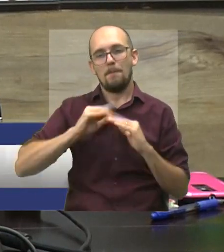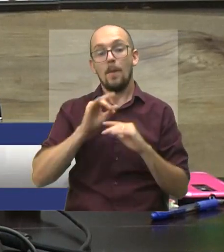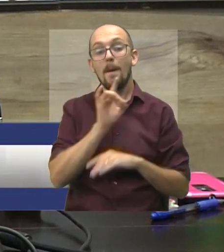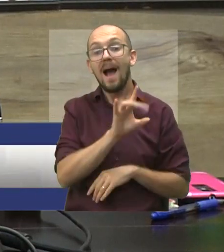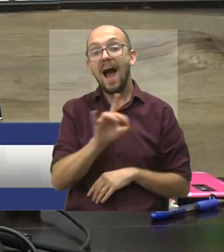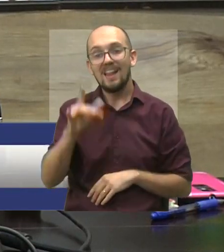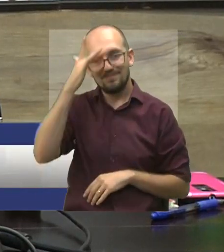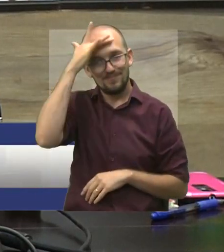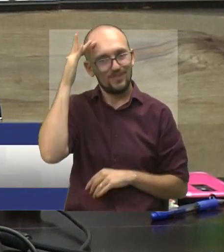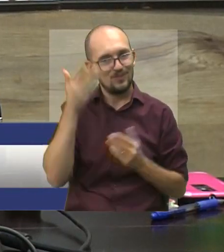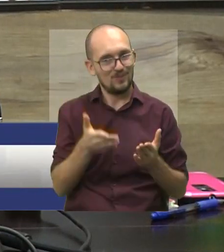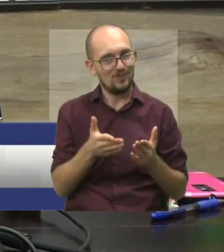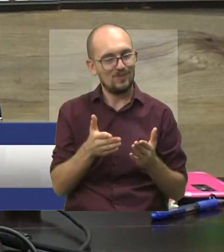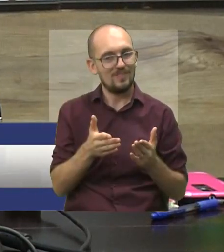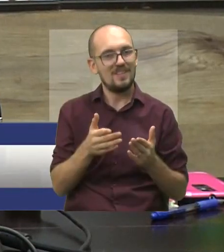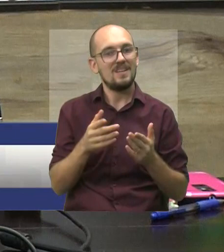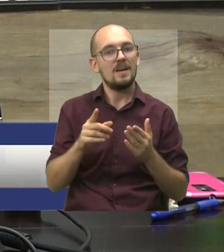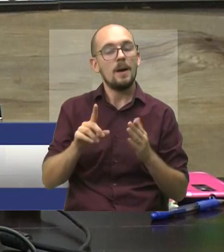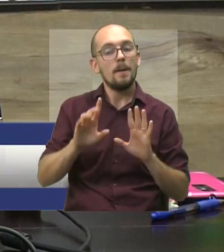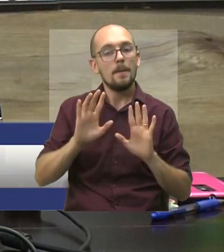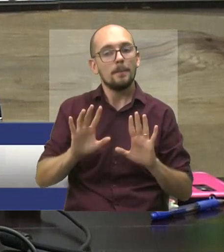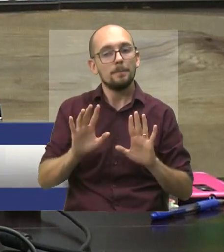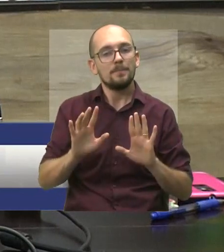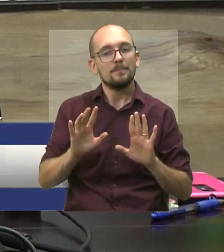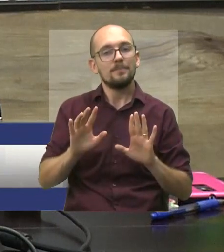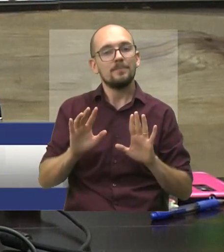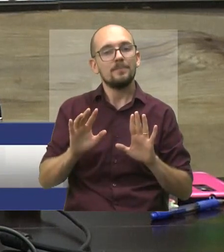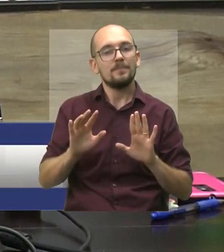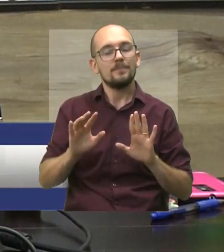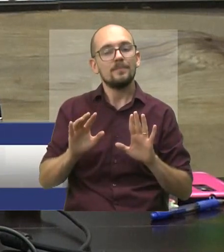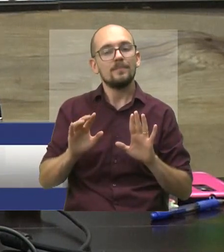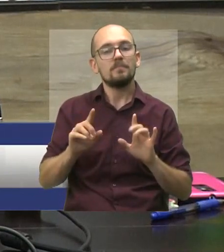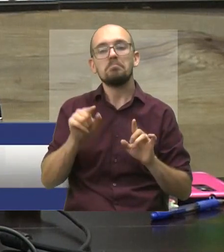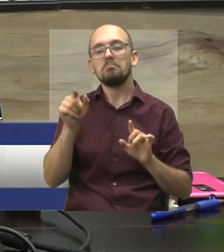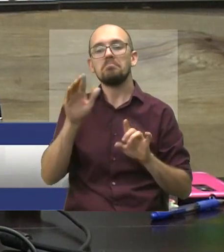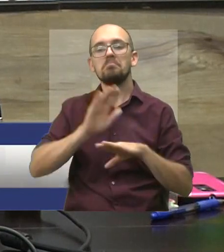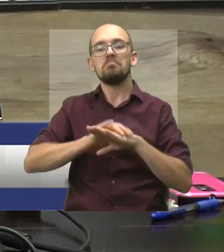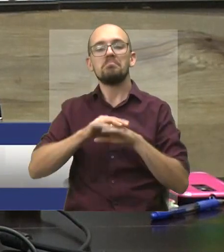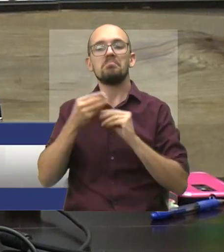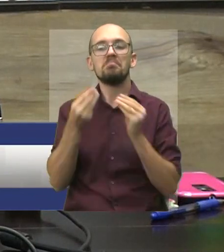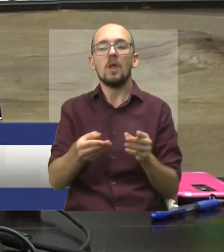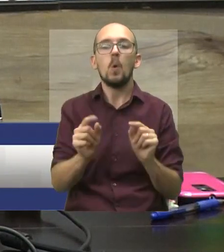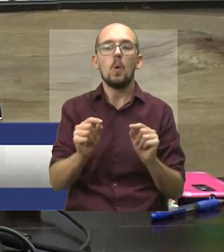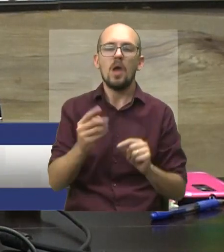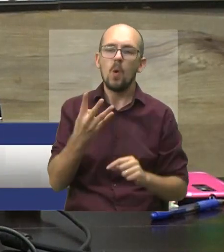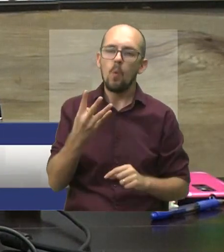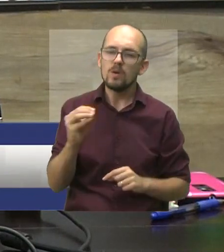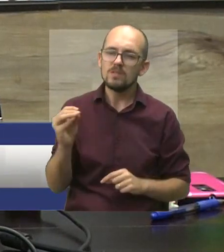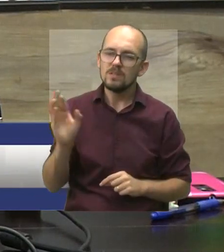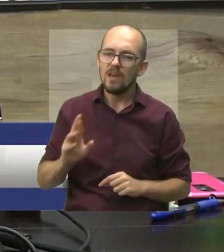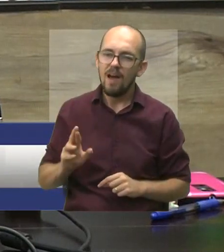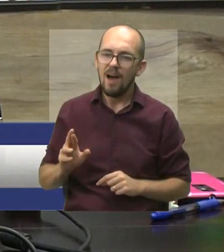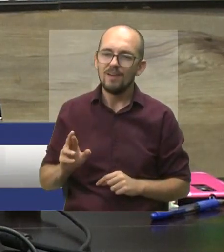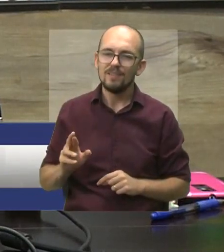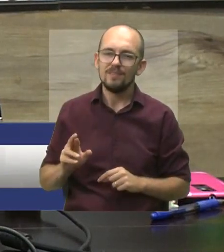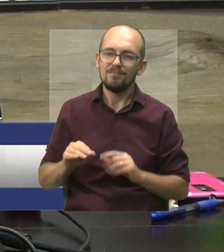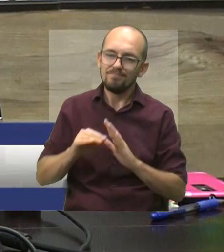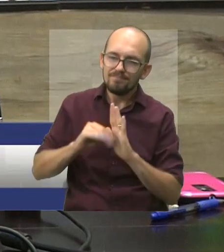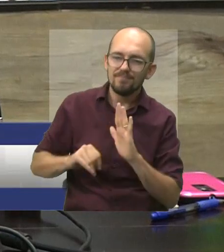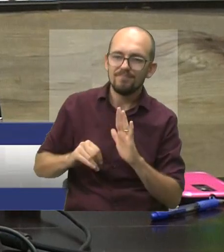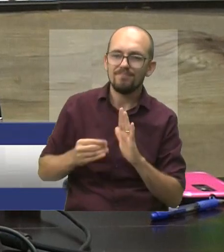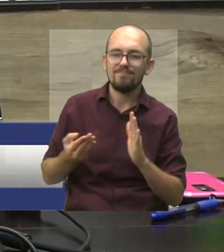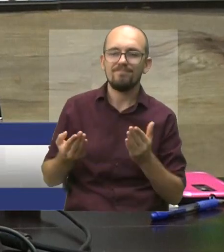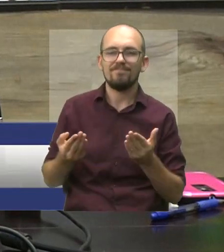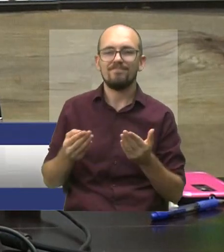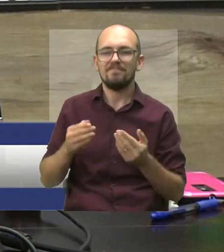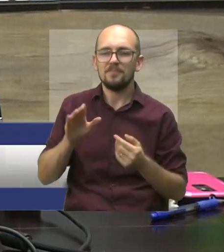para complementar essa renda, eles pretendem oferecer um valor de R$ 400 apenas. E